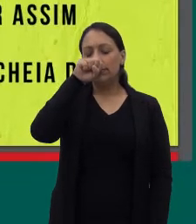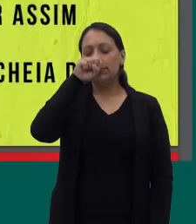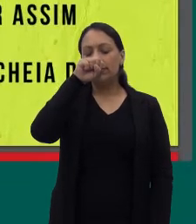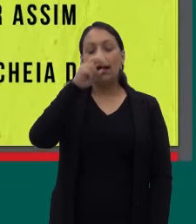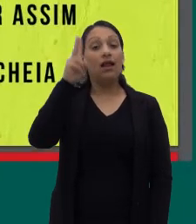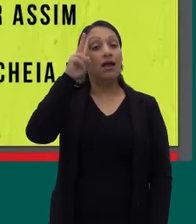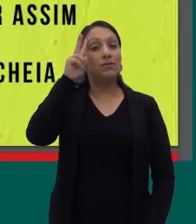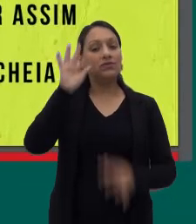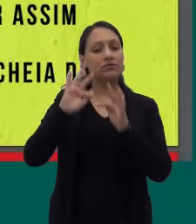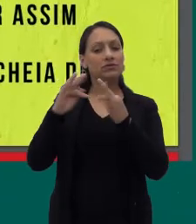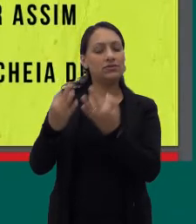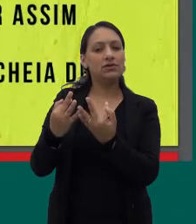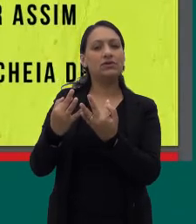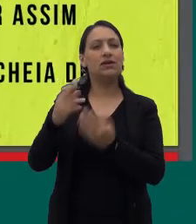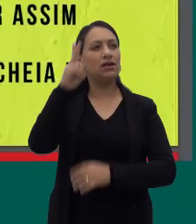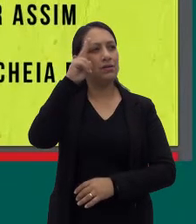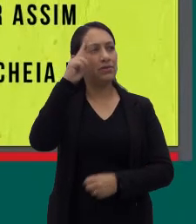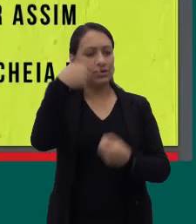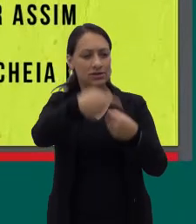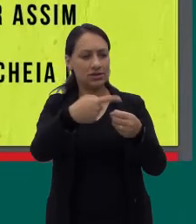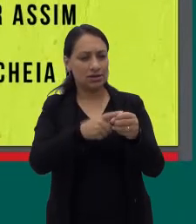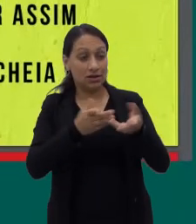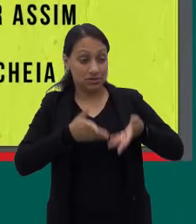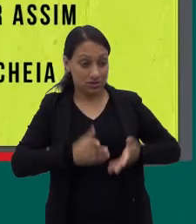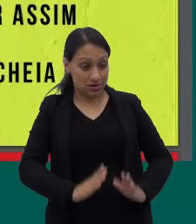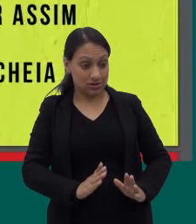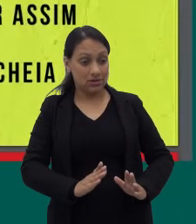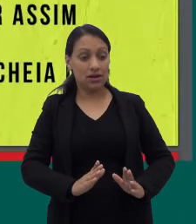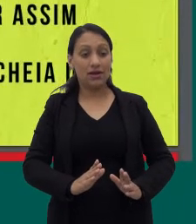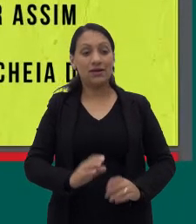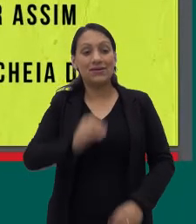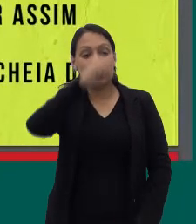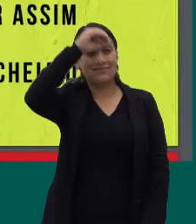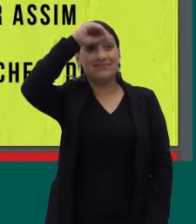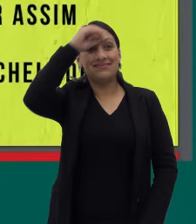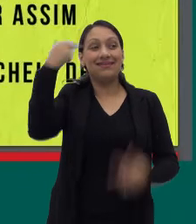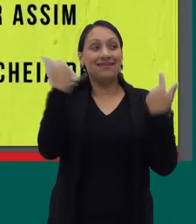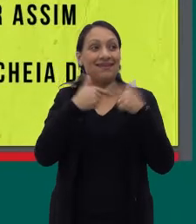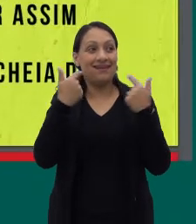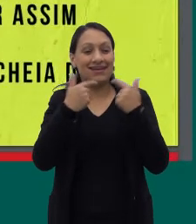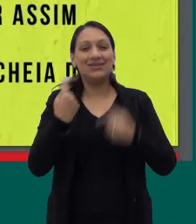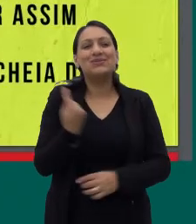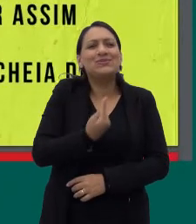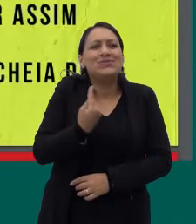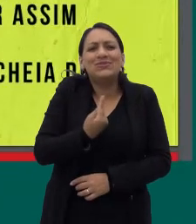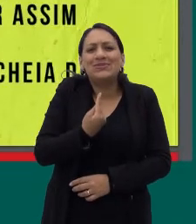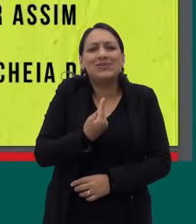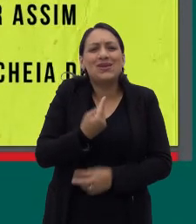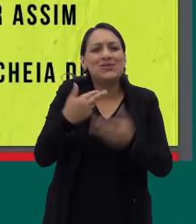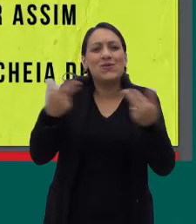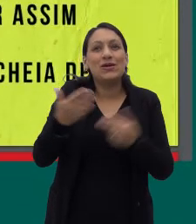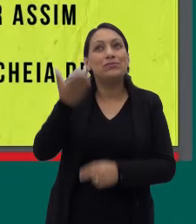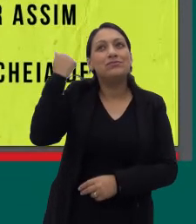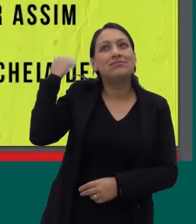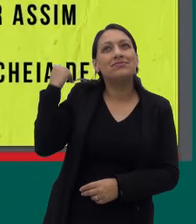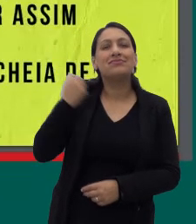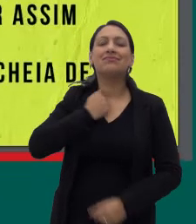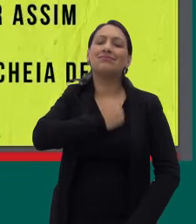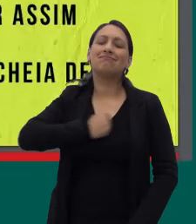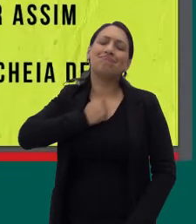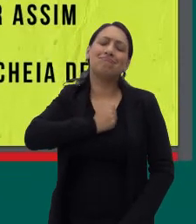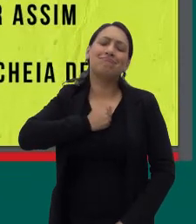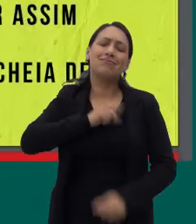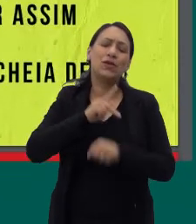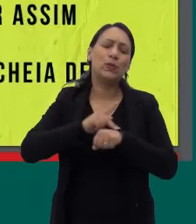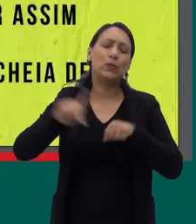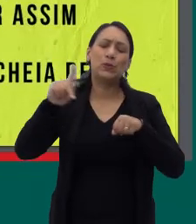dos parentes, lembrar da cidade onde se nasceu, com inocência e rir sozinho. Rir de coisas passadas, ter saudade da